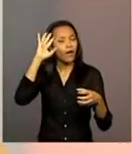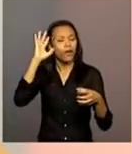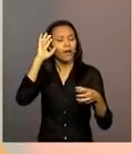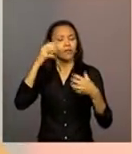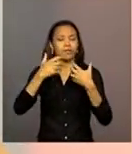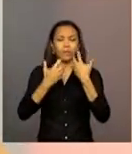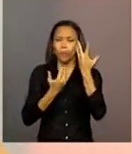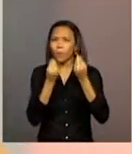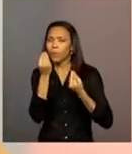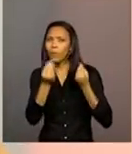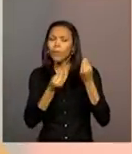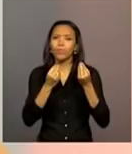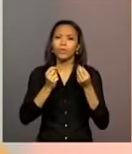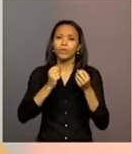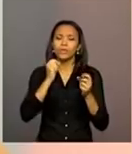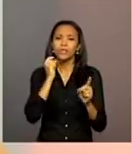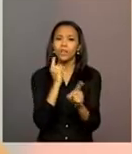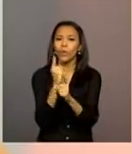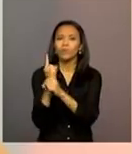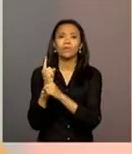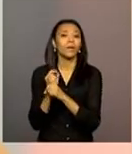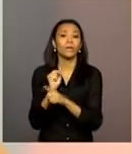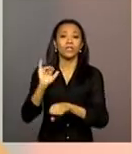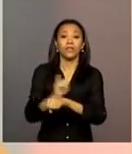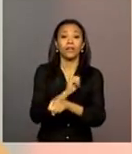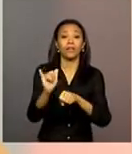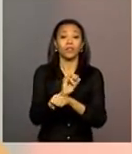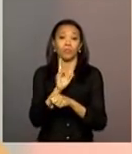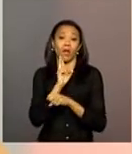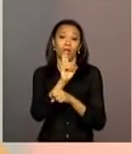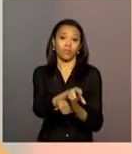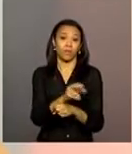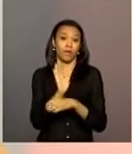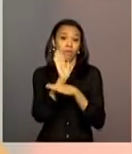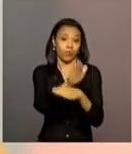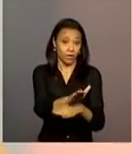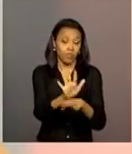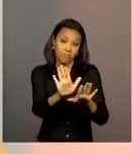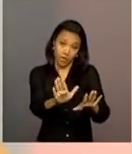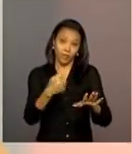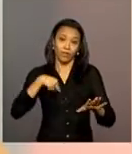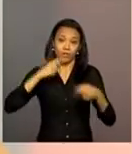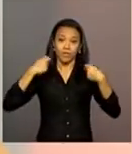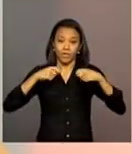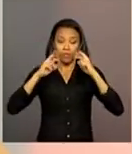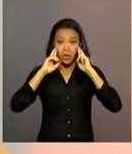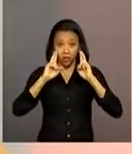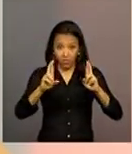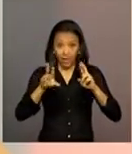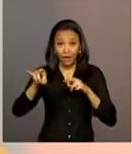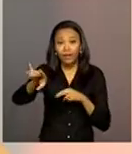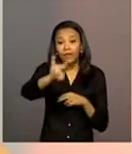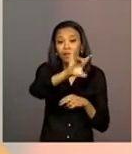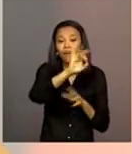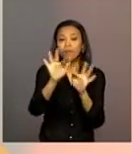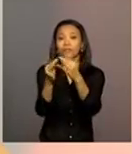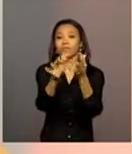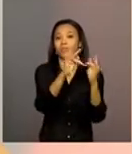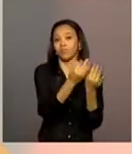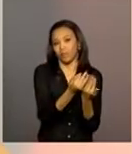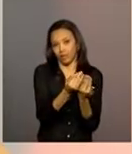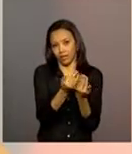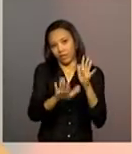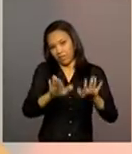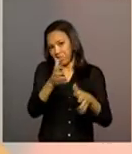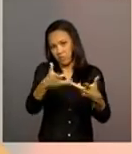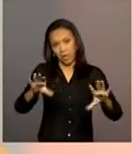identificar estratégias mais coletivas de resposta mas a gente tem que respeitar a singularidade tem que respeitar a necessidade